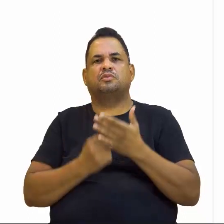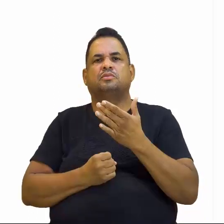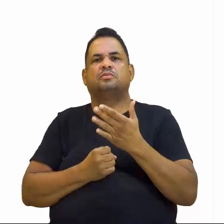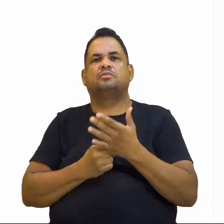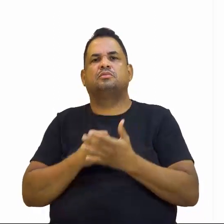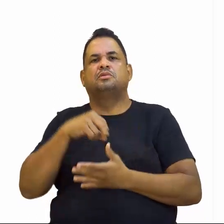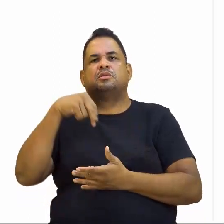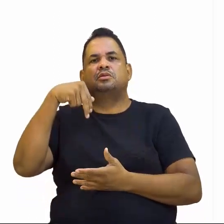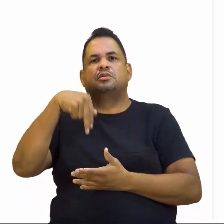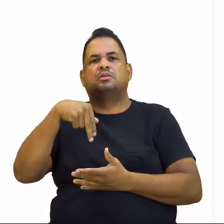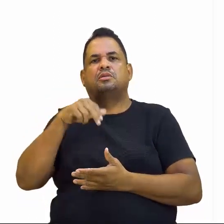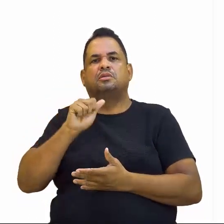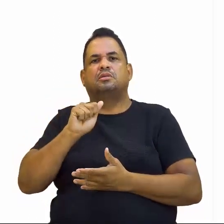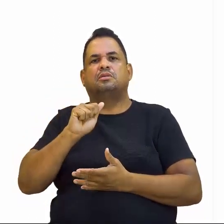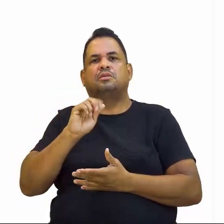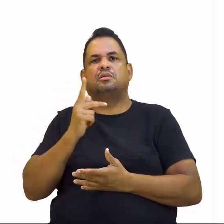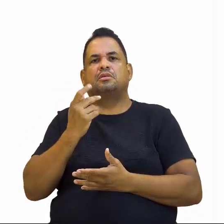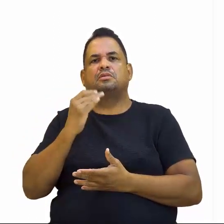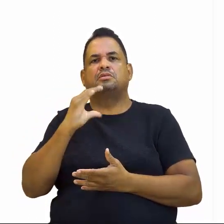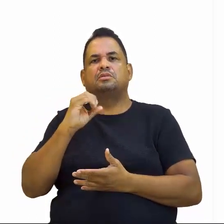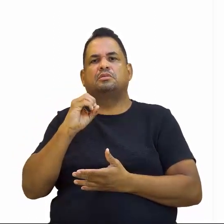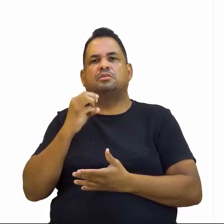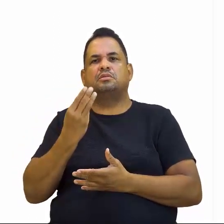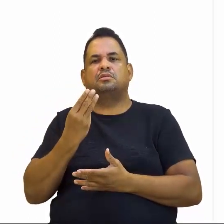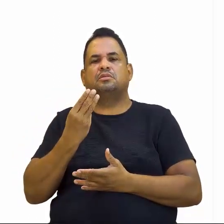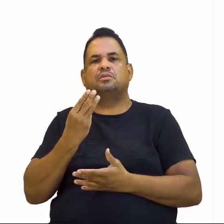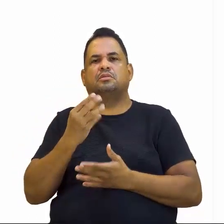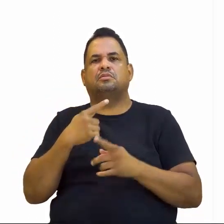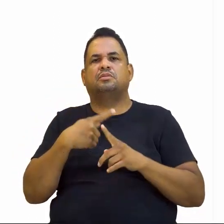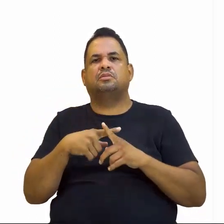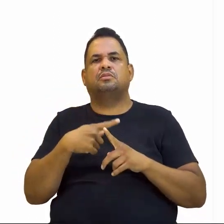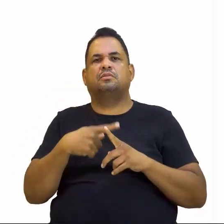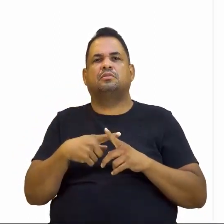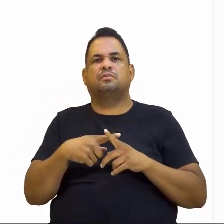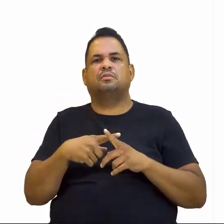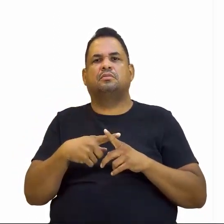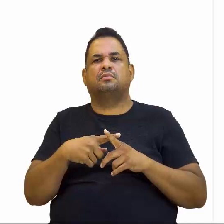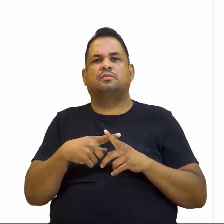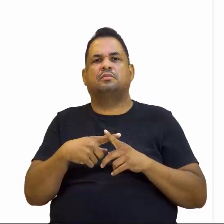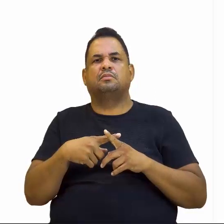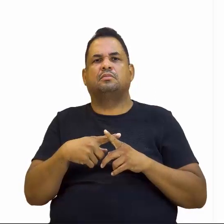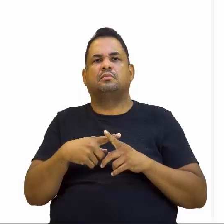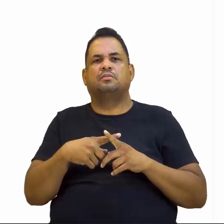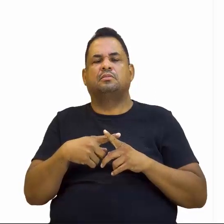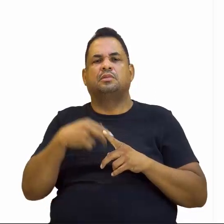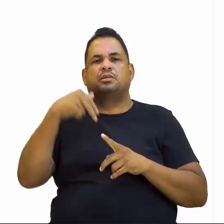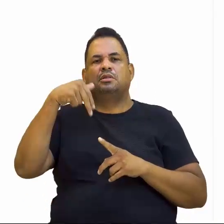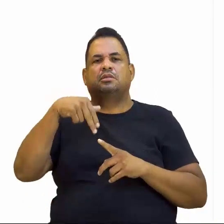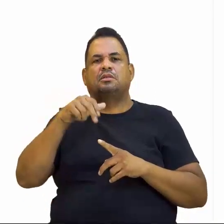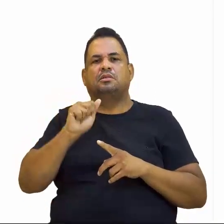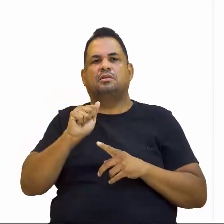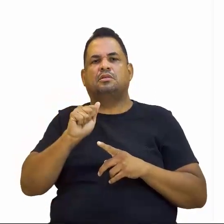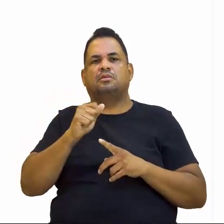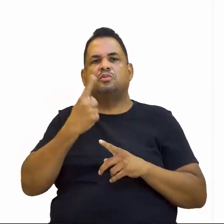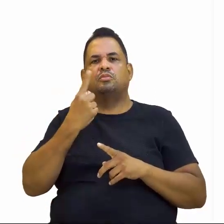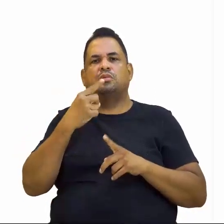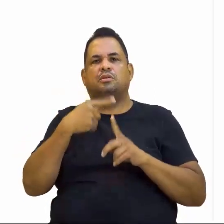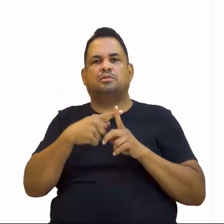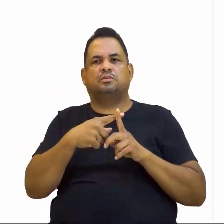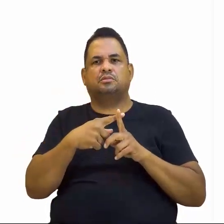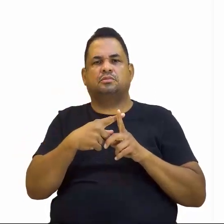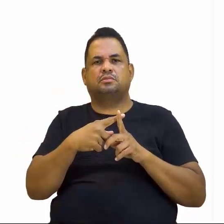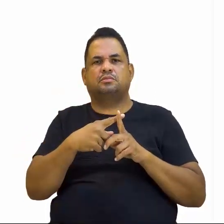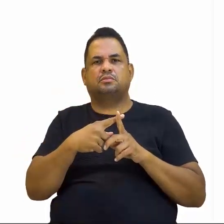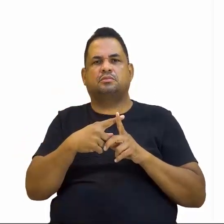um Na, eu não tenho 2 sódios. Por quê? Porque o sódio é 1+.